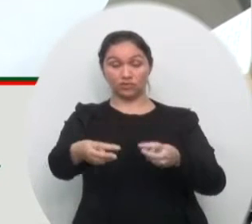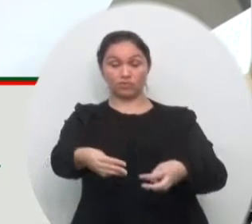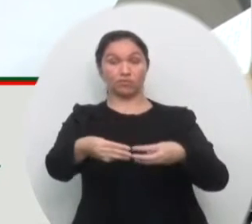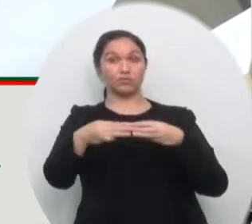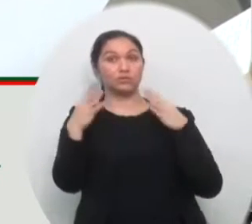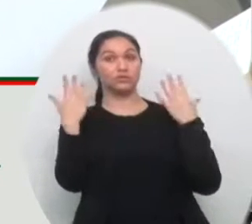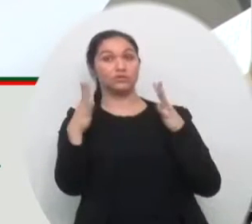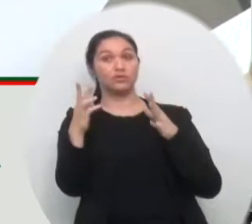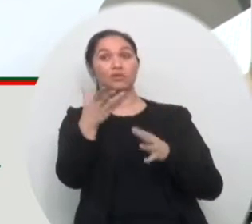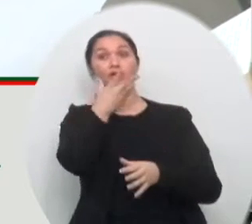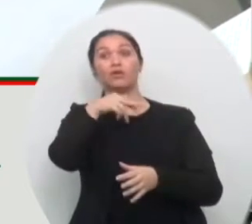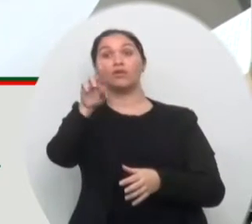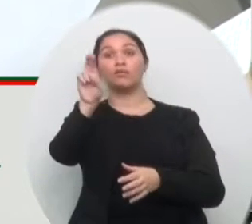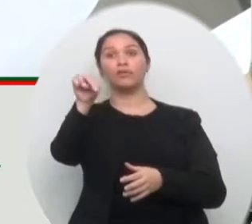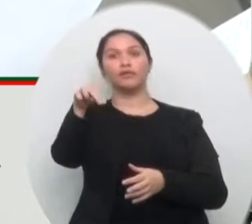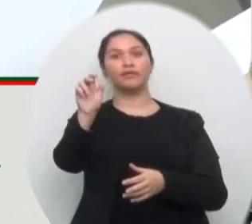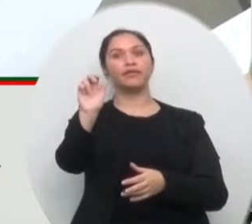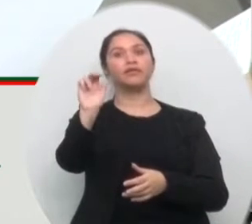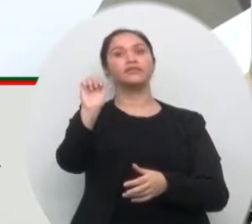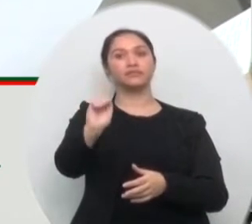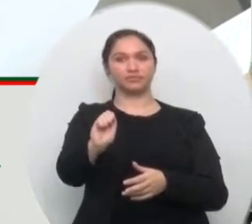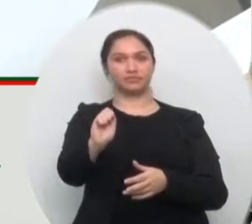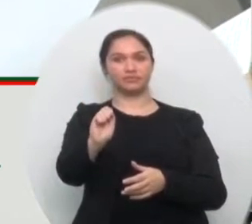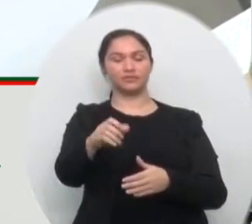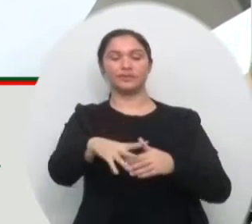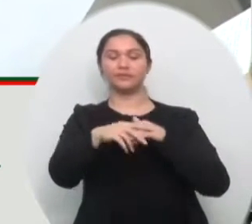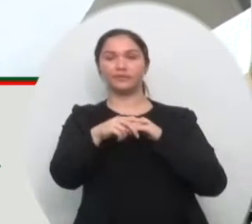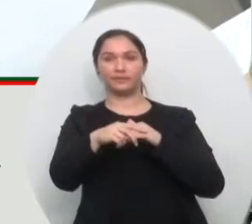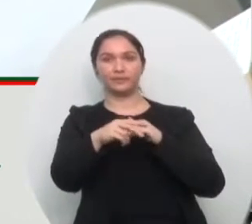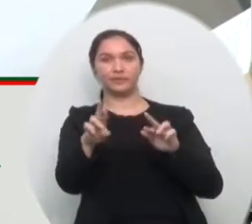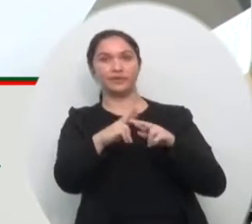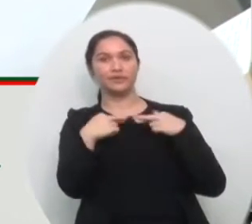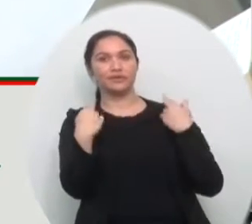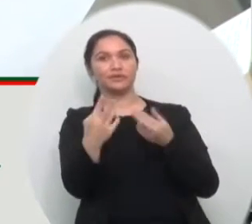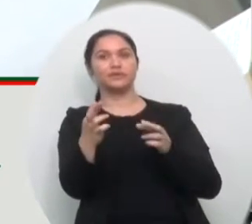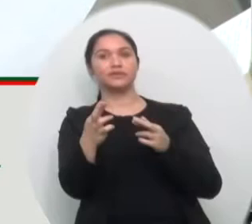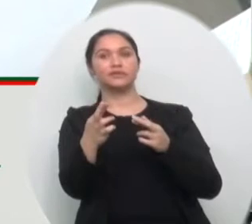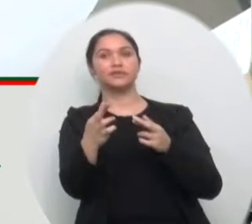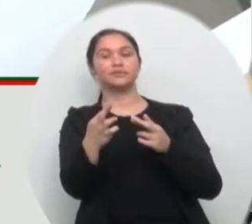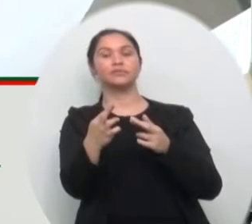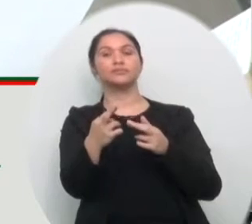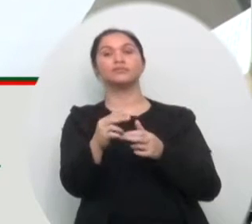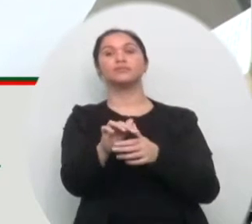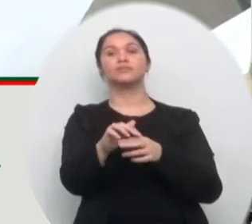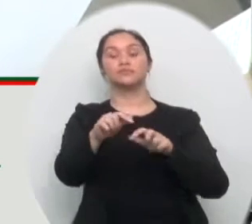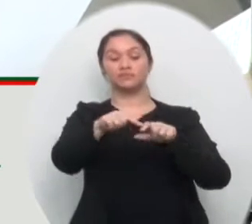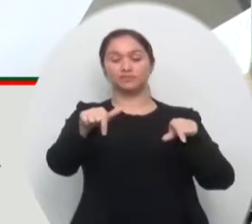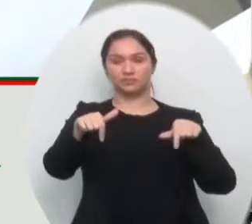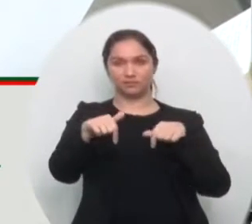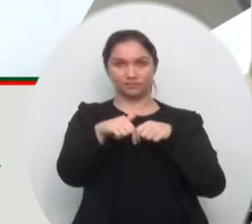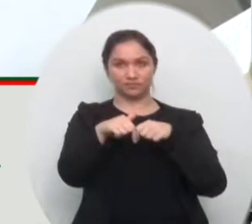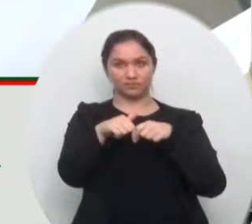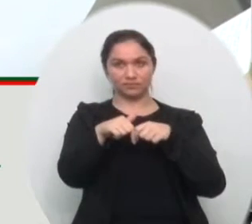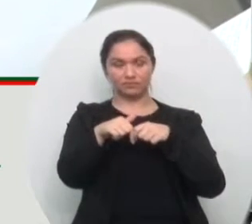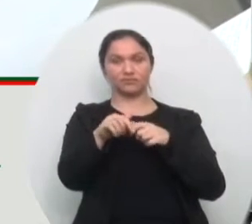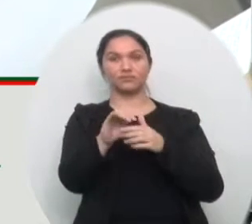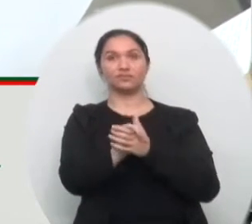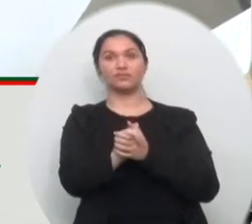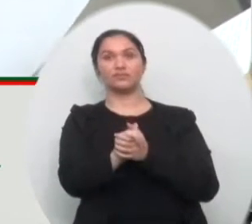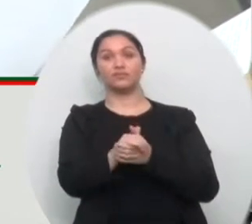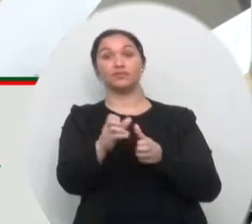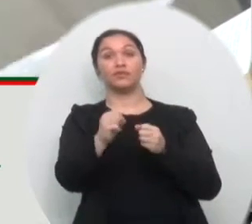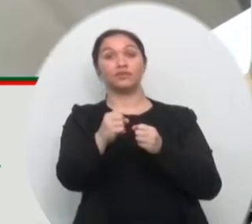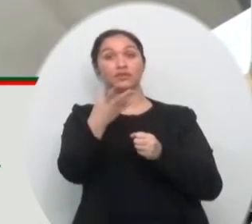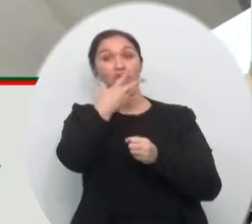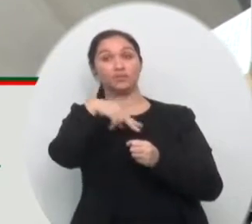cumprimentos. Sala das sessões, 25 de junho de 2018. Proponente, vereador Alisson